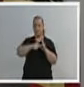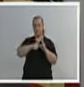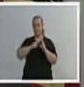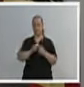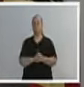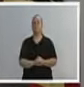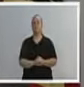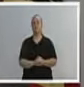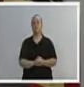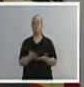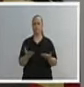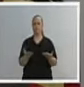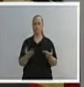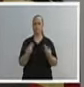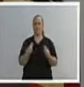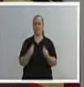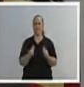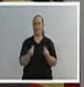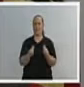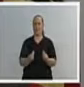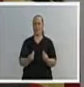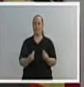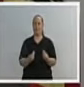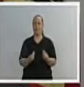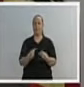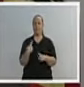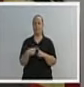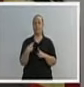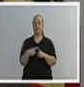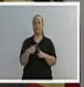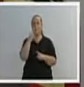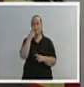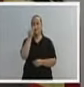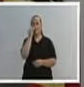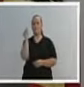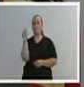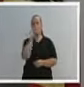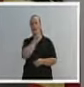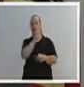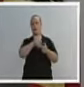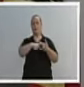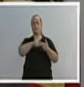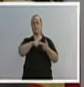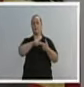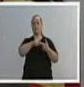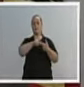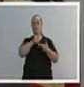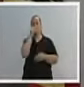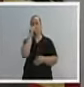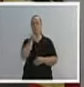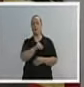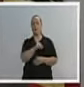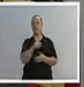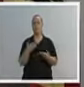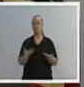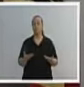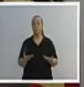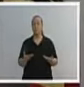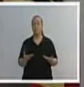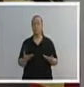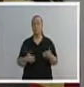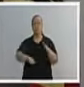estão também passando por cima do legislativo. Até os 3 meses de gestação não é crime